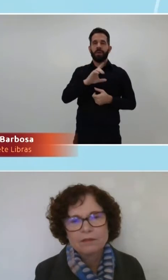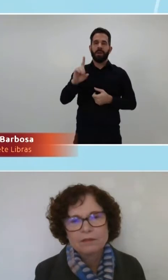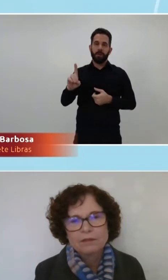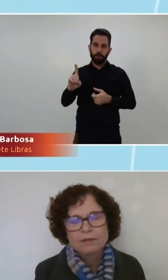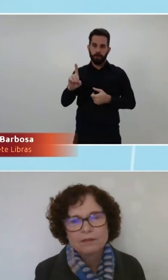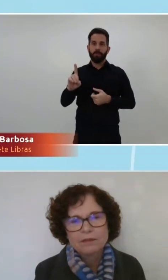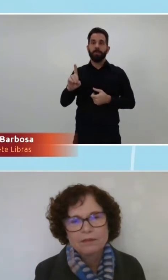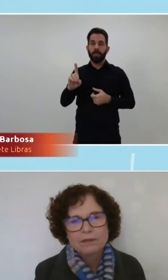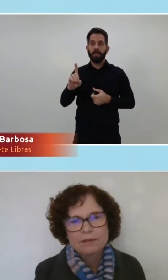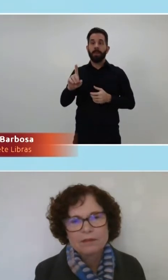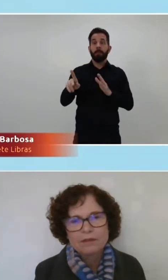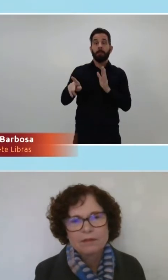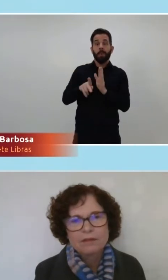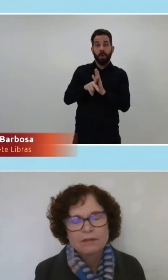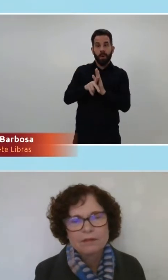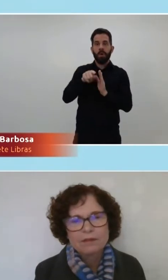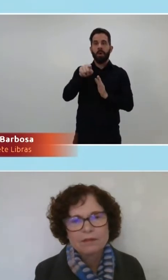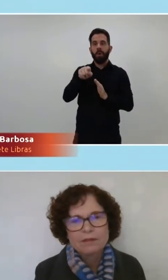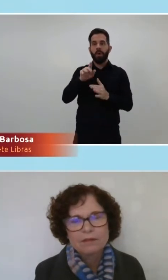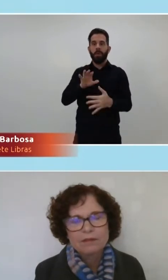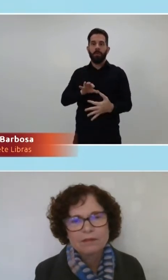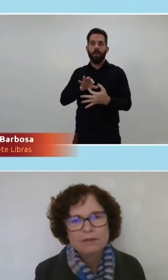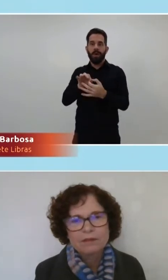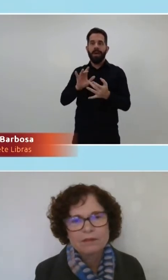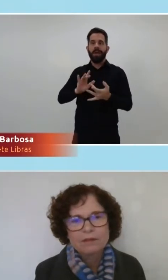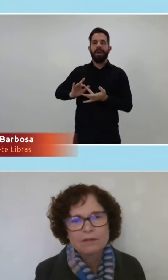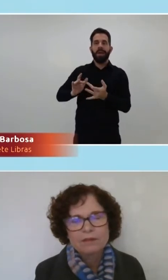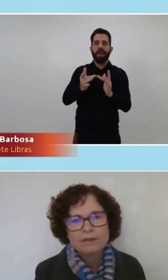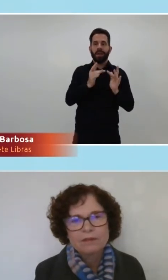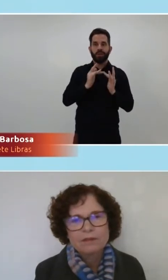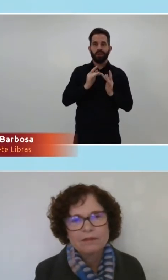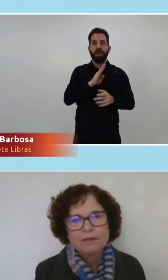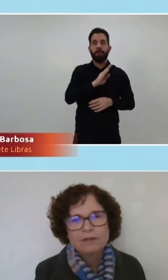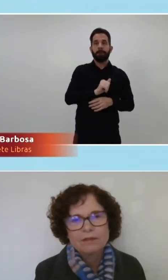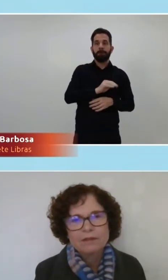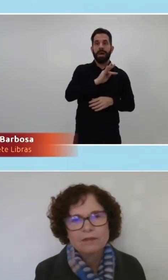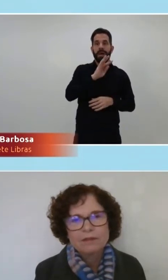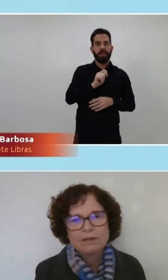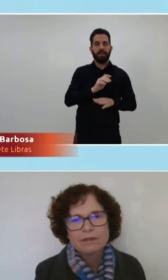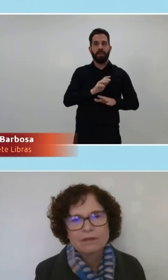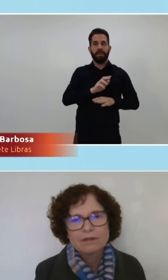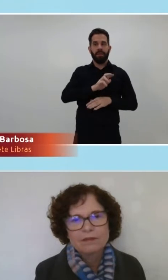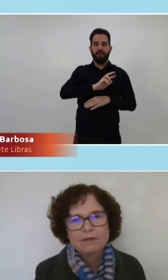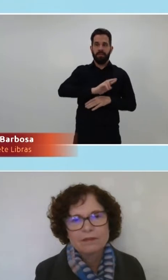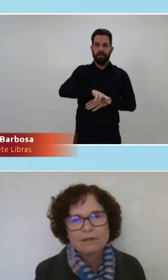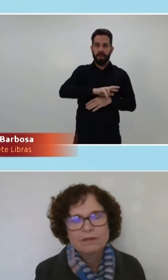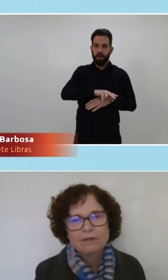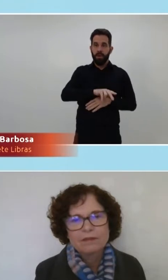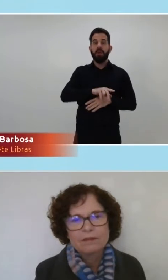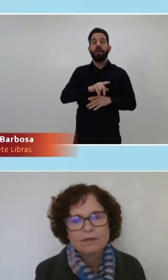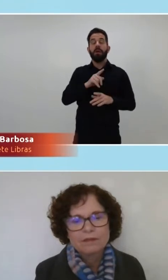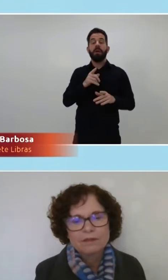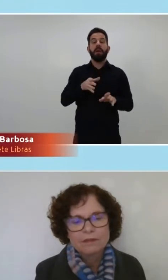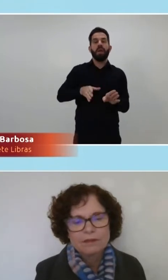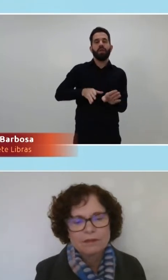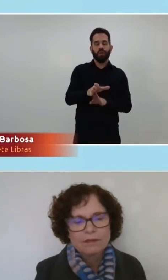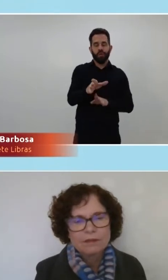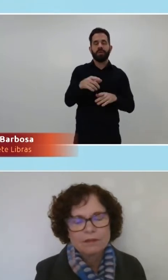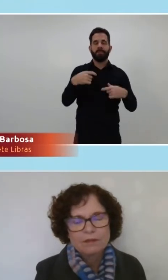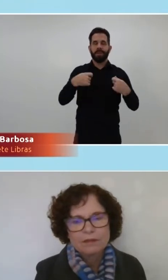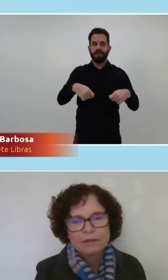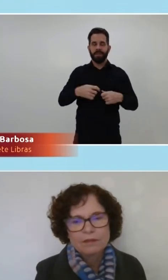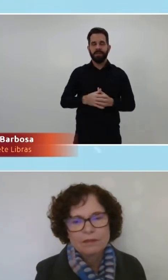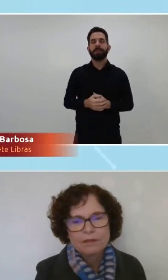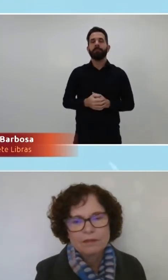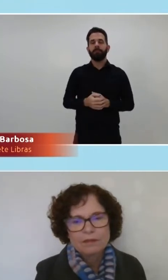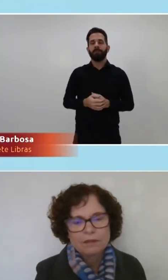a Márcia Oliveira, que vai tentar nos explicar um pouquinho sobre essa situação, também nos falar mais sobre como prevenir e combater